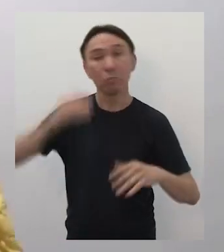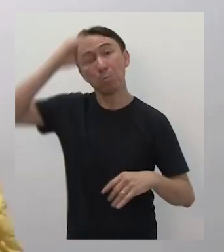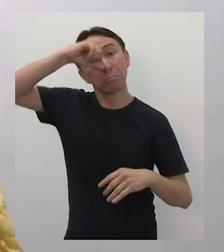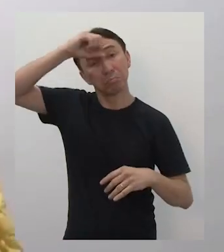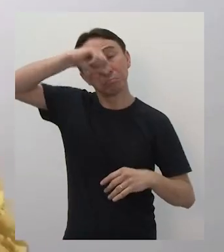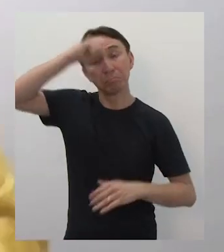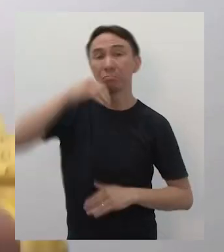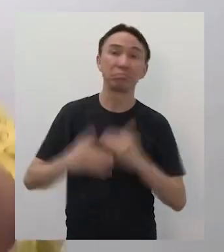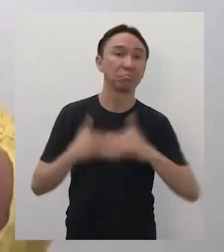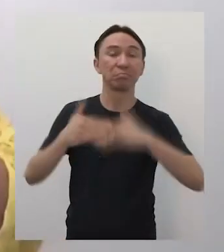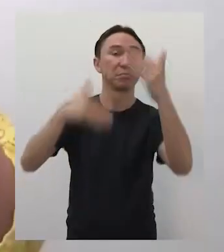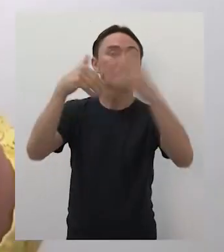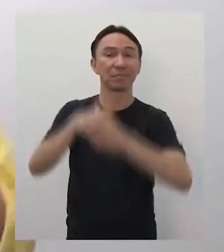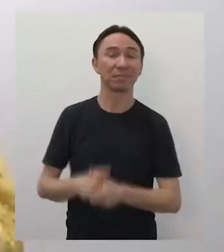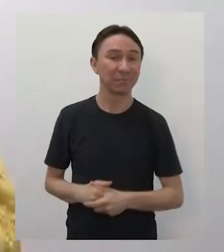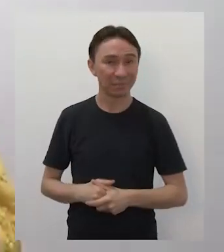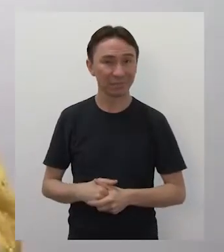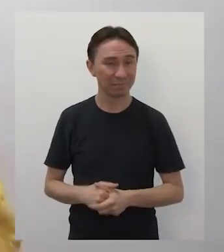Todos nós,